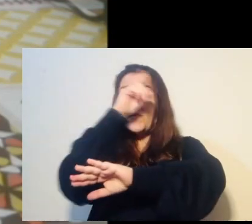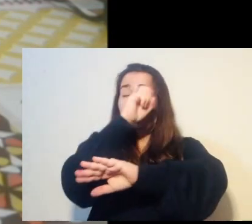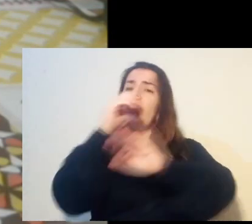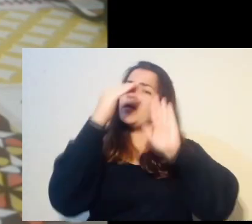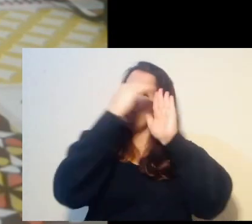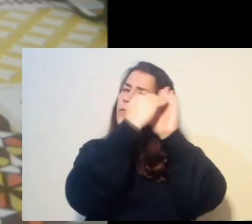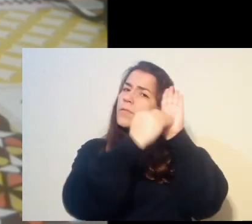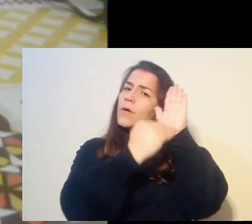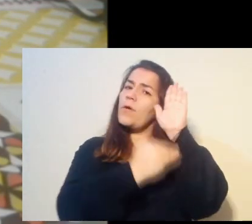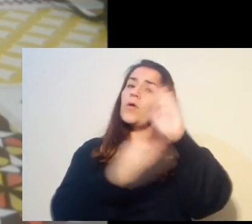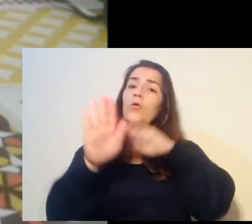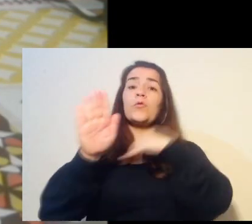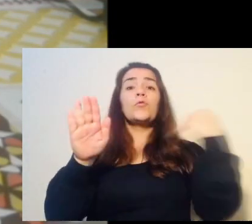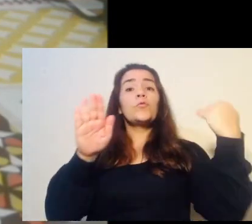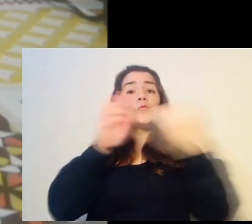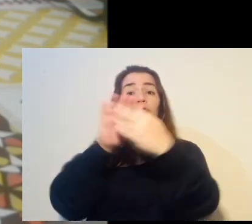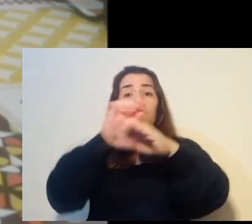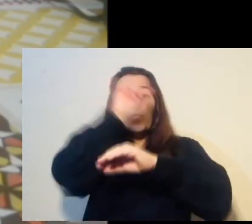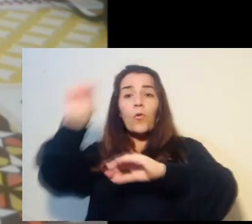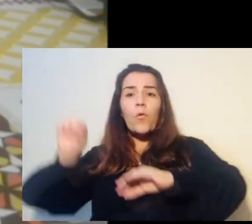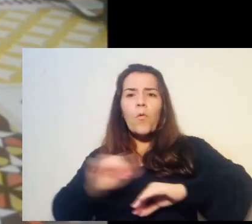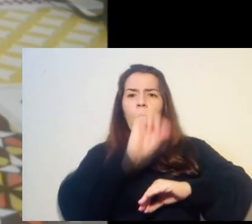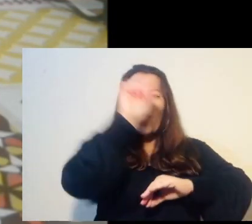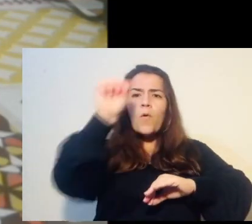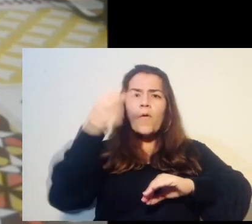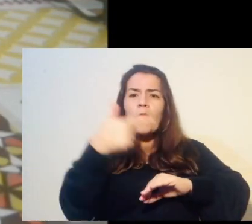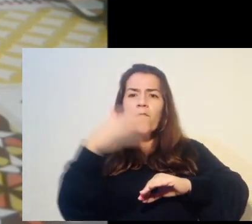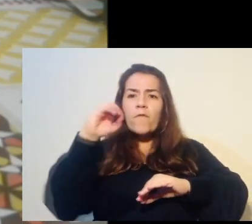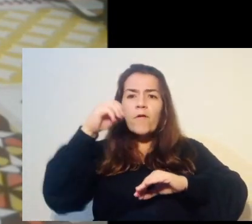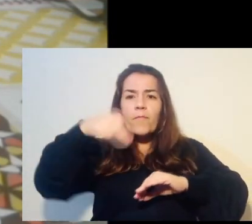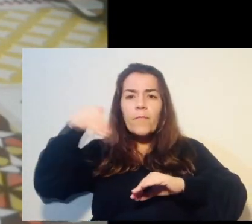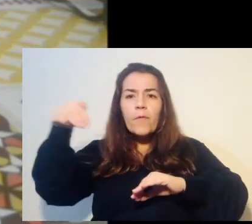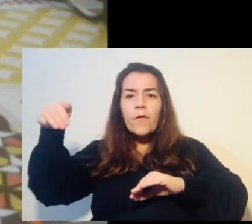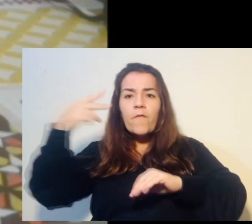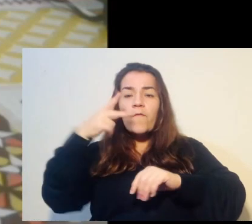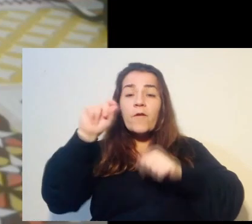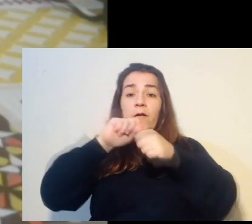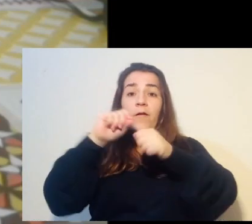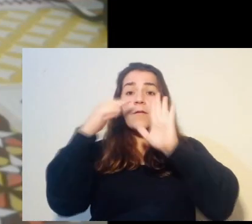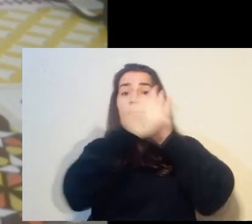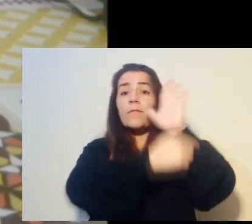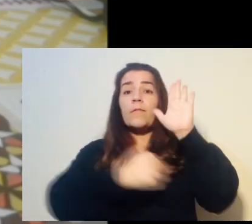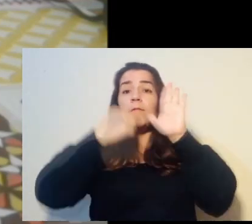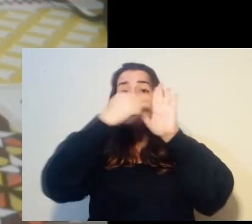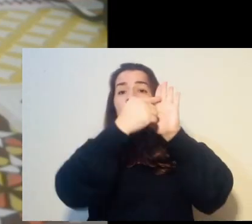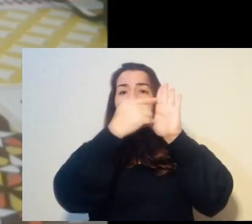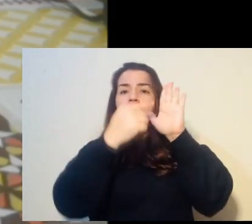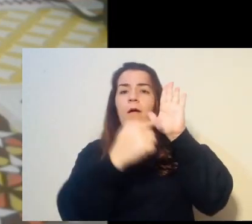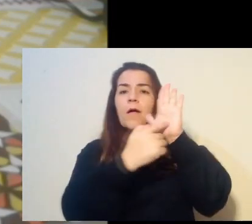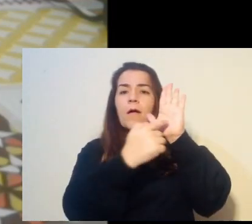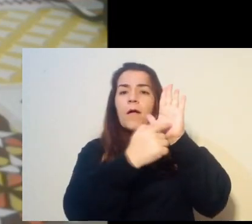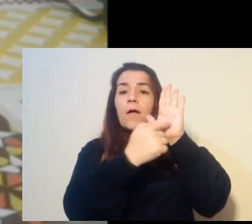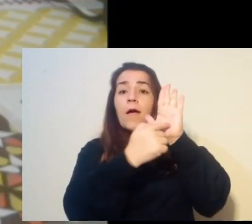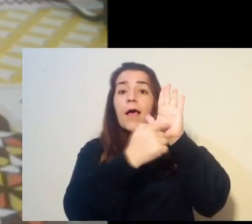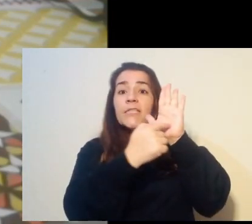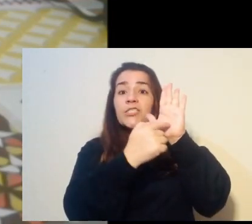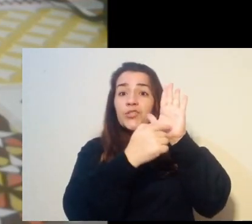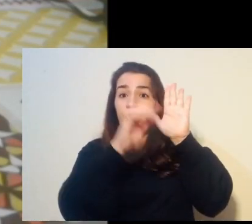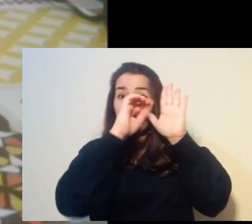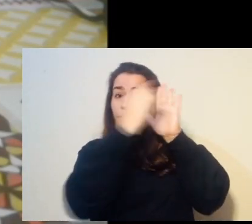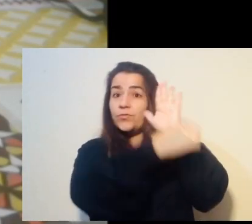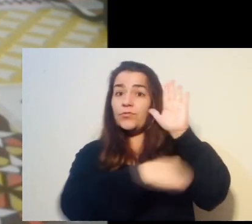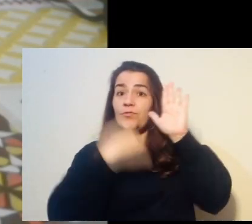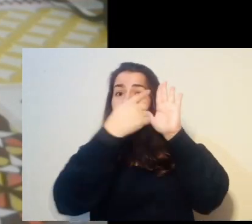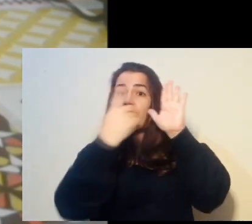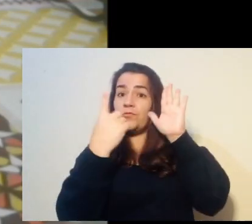difícil. Normalmente é meio padronizado. Todo cano que você compra de 20 mm, por exemplo, o diâmetro interno é de 17 mm. Então eu